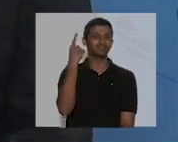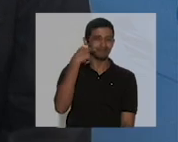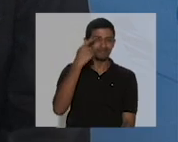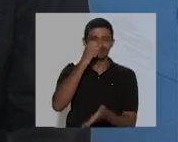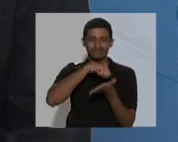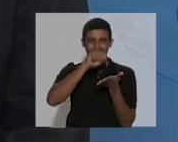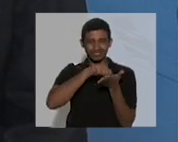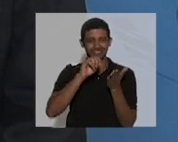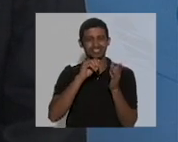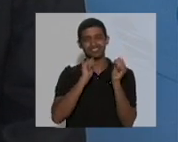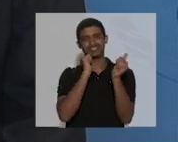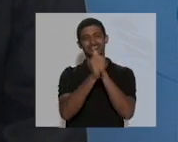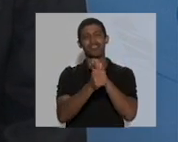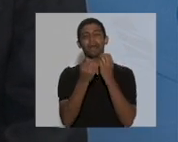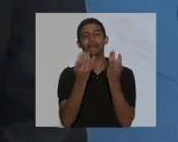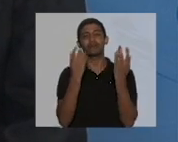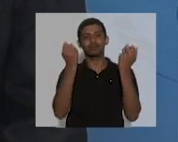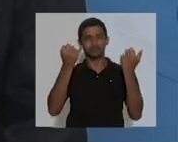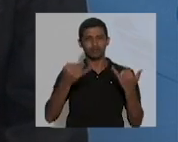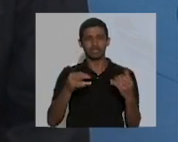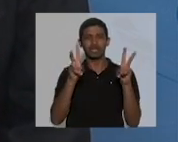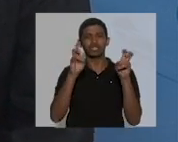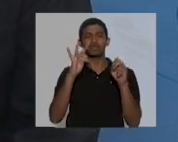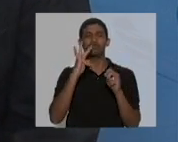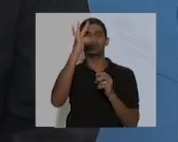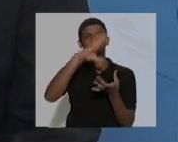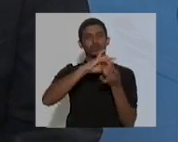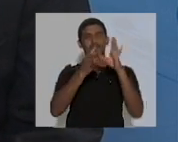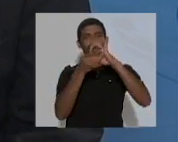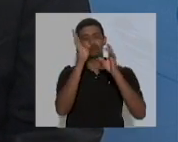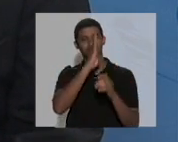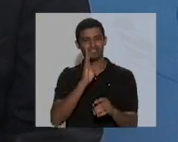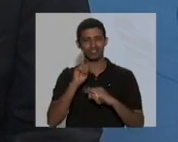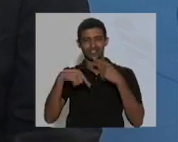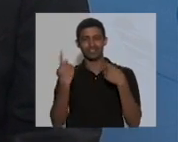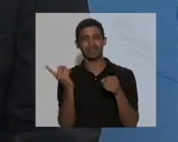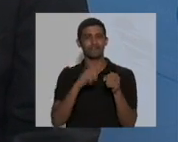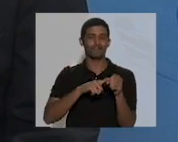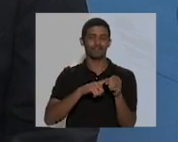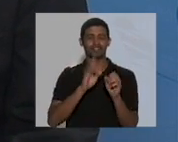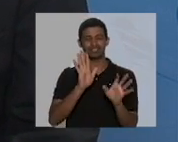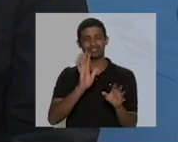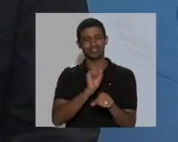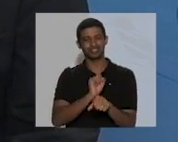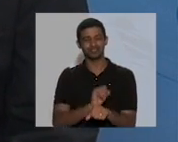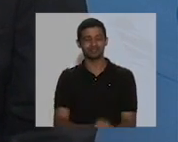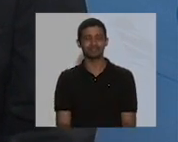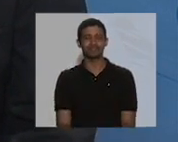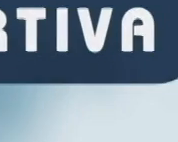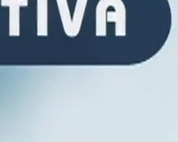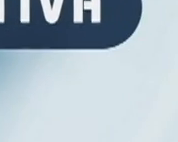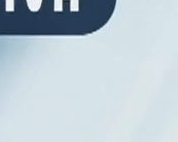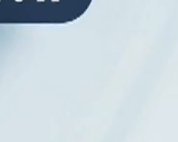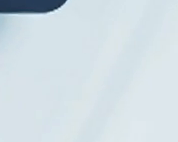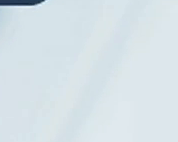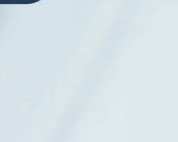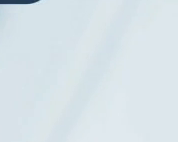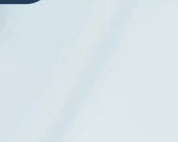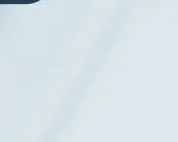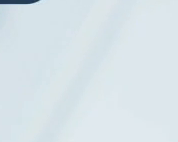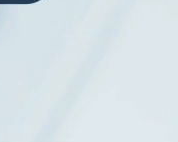é advogado, esportista e escritor, para falar desse tema do futuro olímpico do Brasil. Já a gente volta no Arena Esportiva.